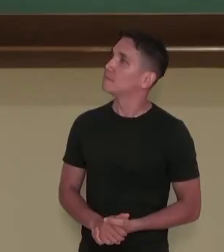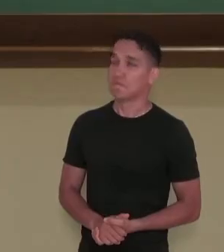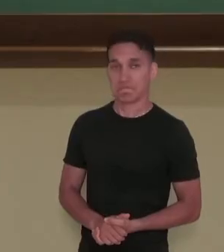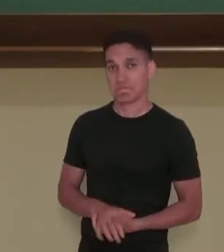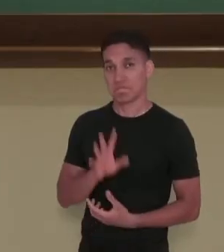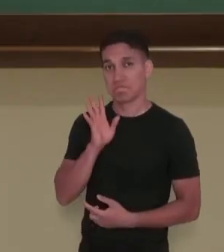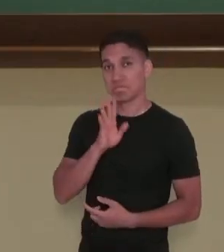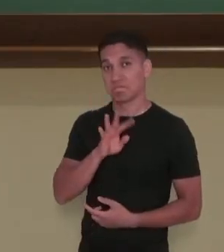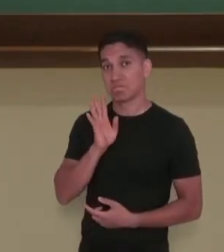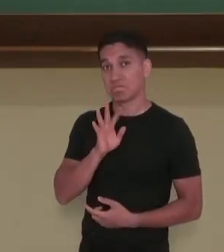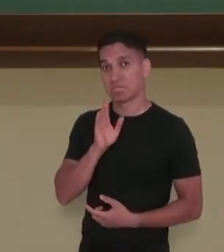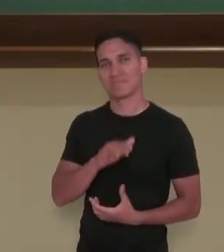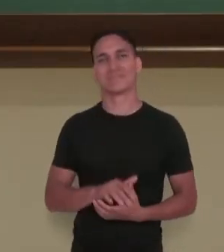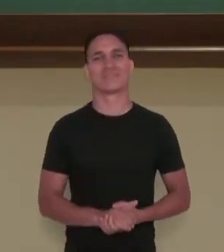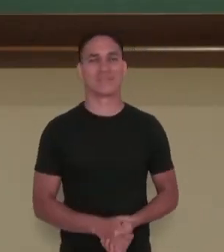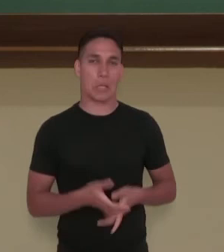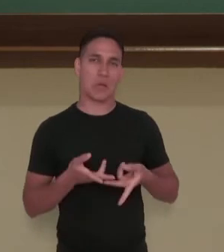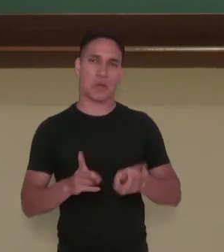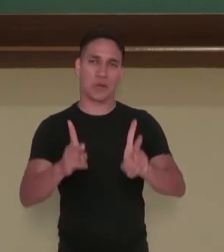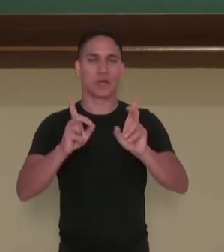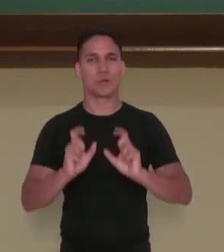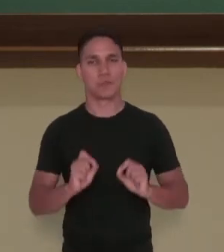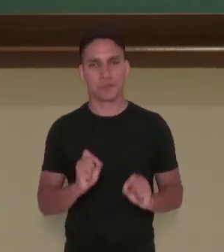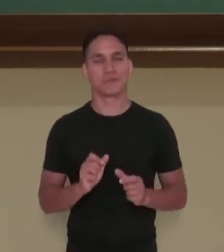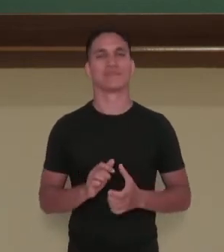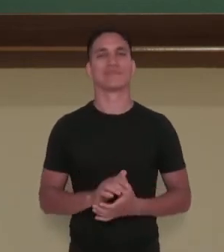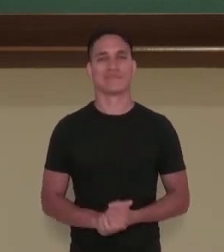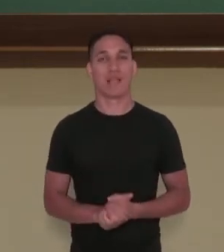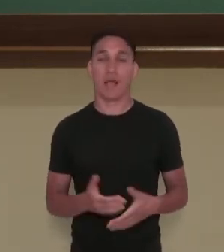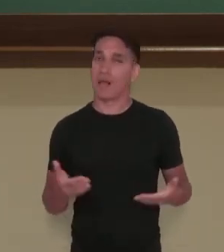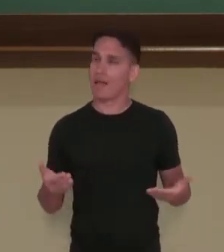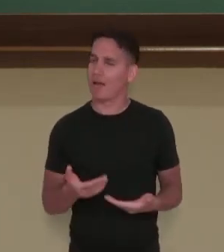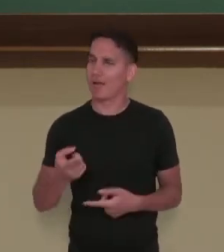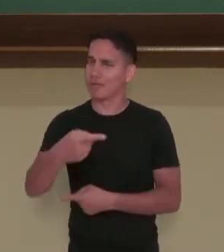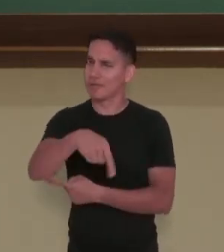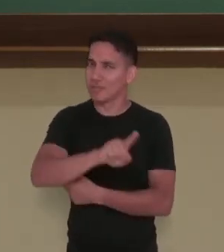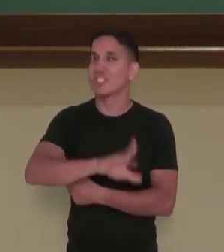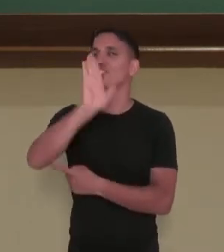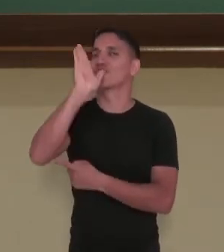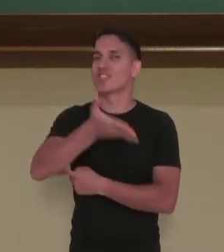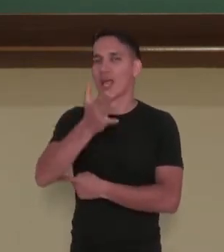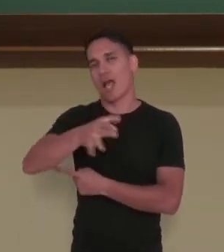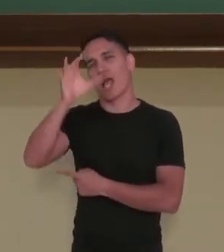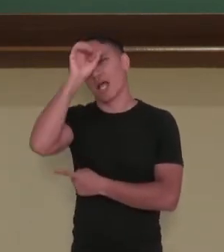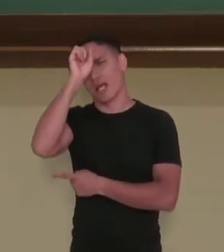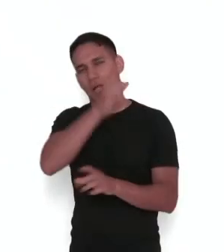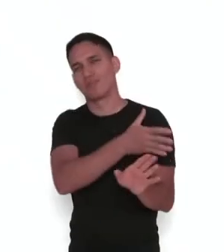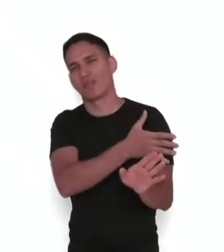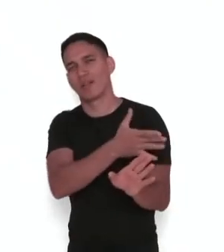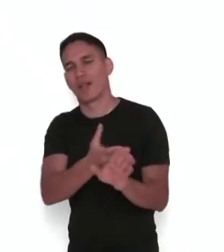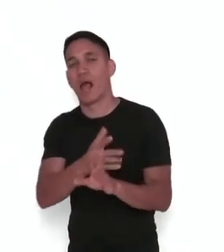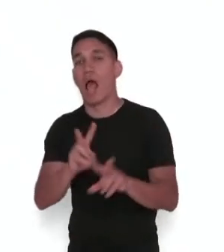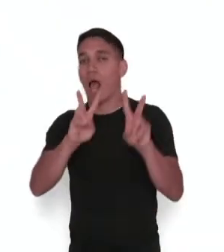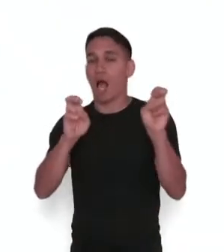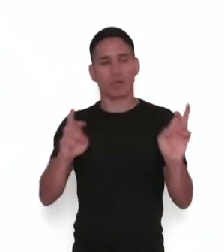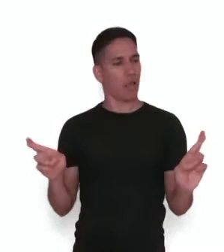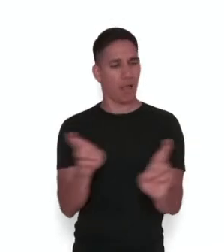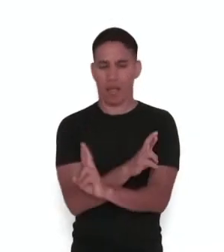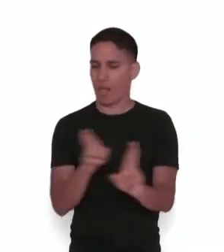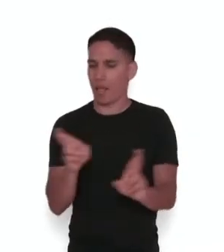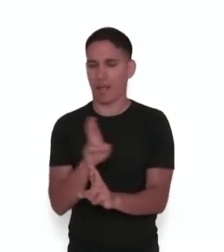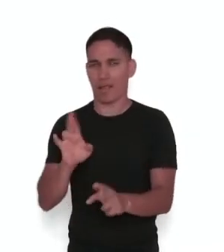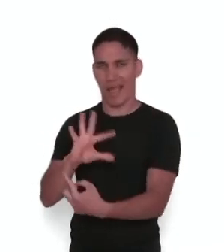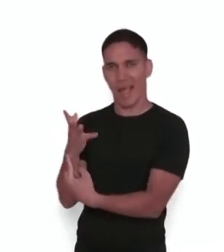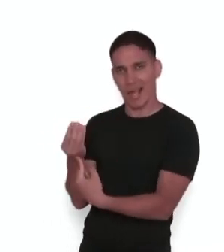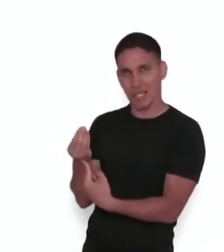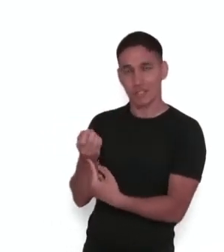Legal, não é? Continuando então. Agora que você aprendeu um pouco mais sobre as relações entre a arte e a